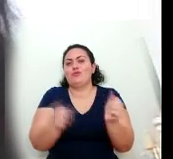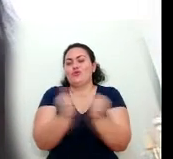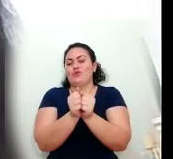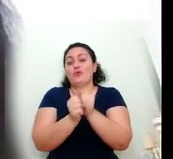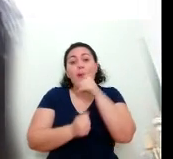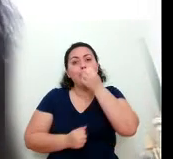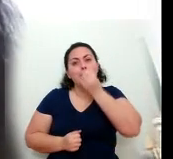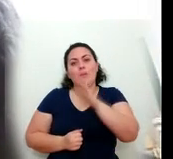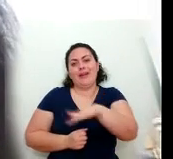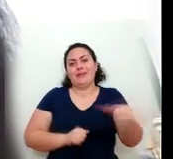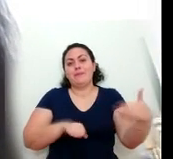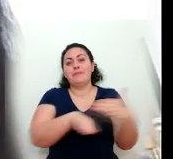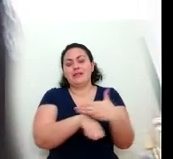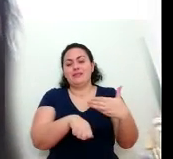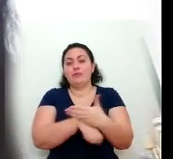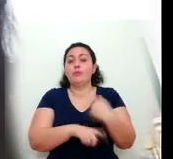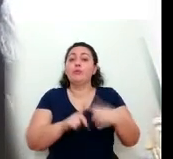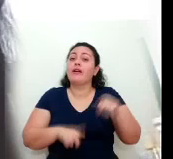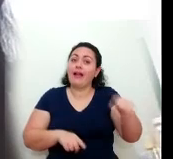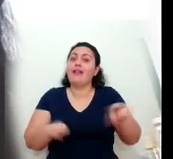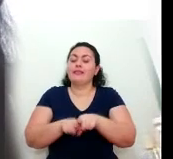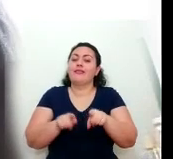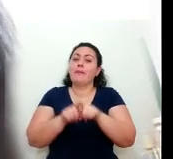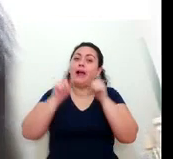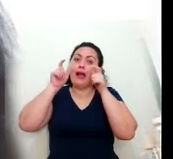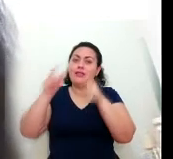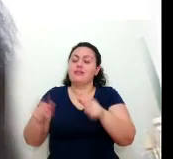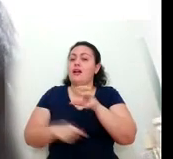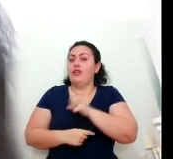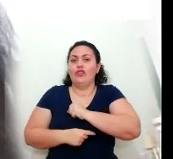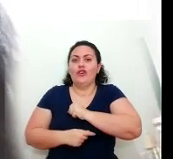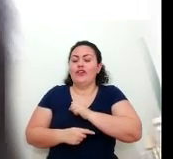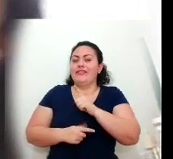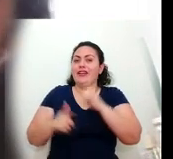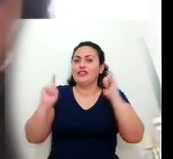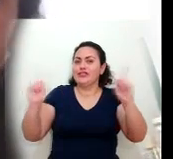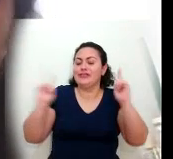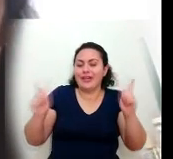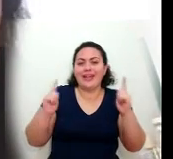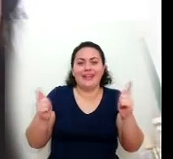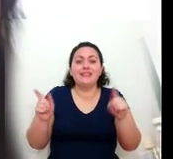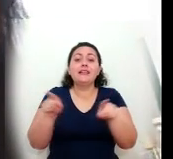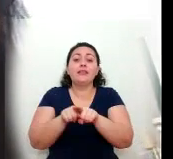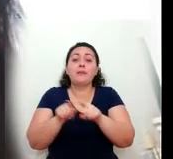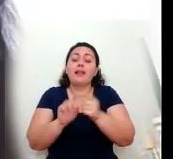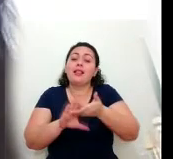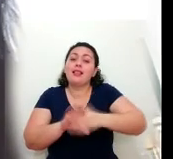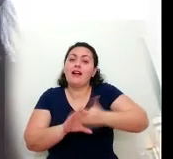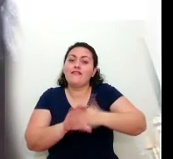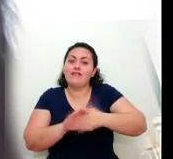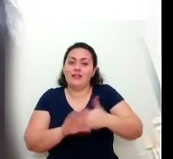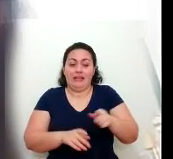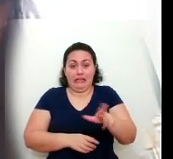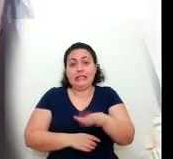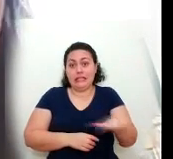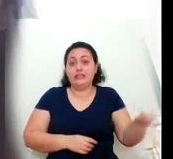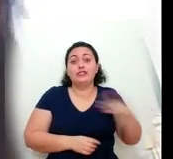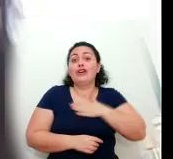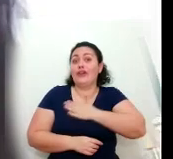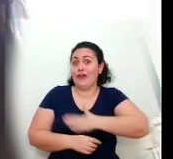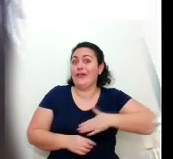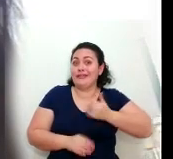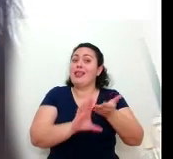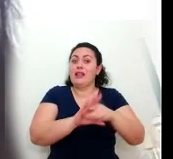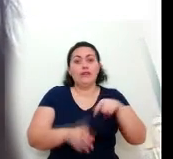mas é o participar ali. É bom porque ocupa a criança também, eles adoram, eles se divertem muito, né? Lavar louça